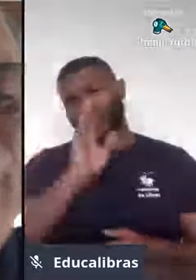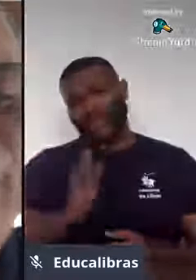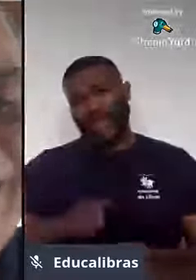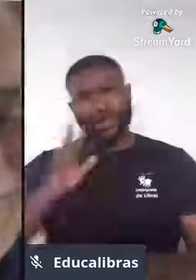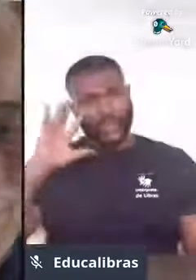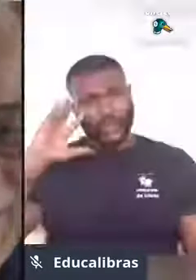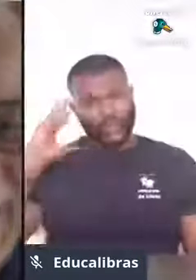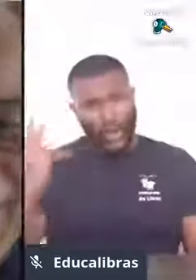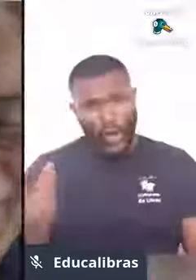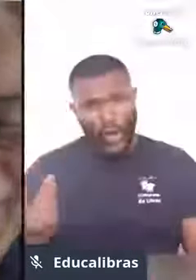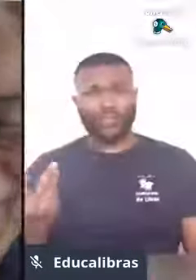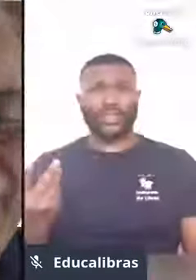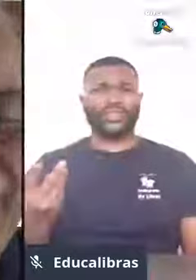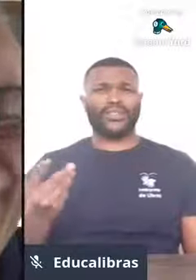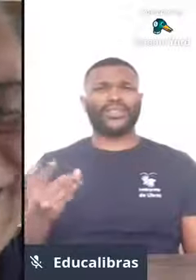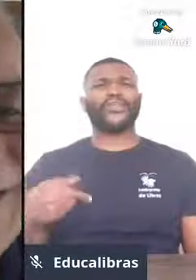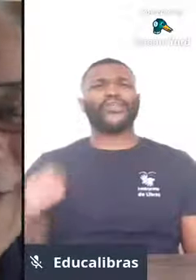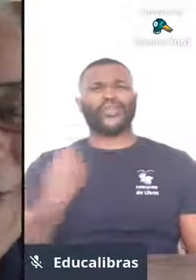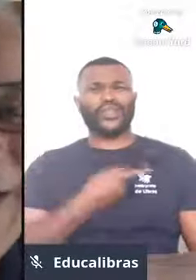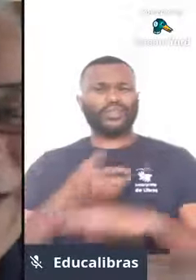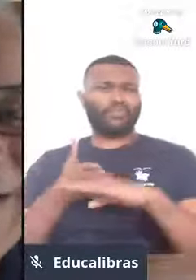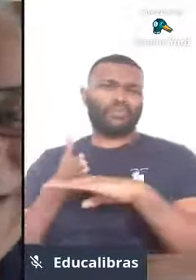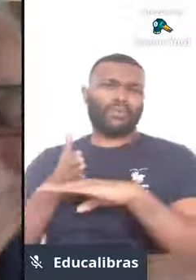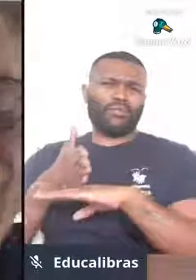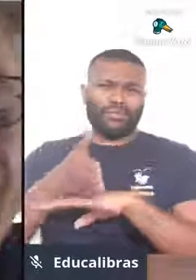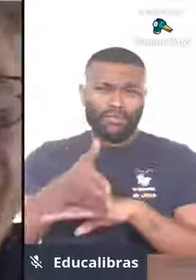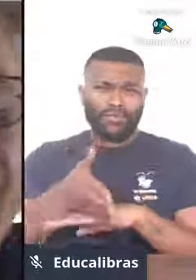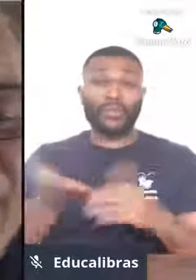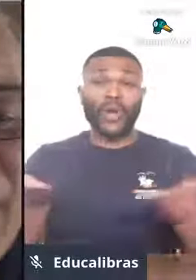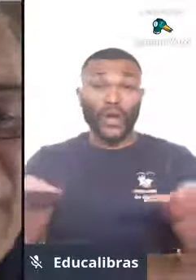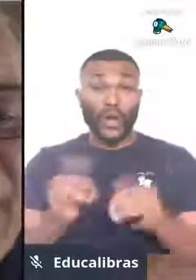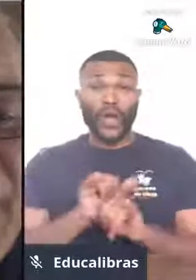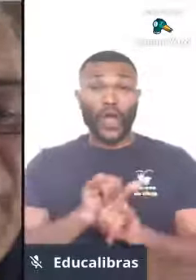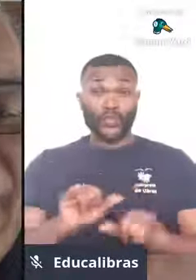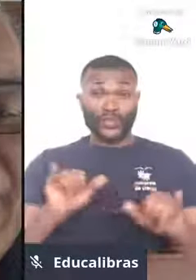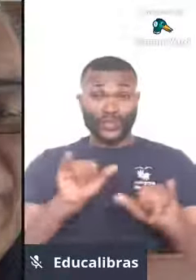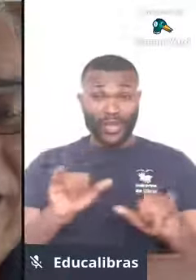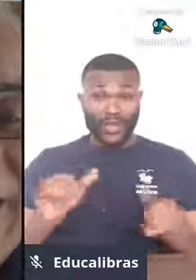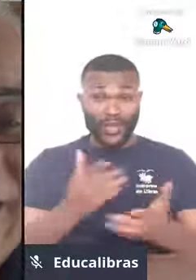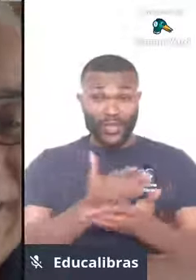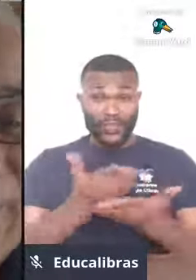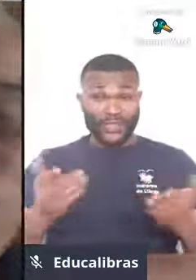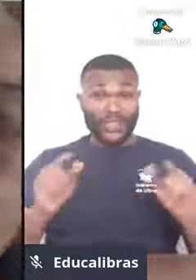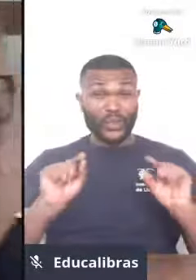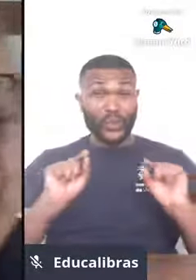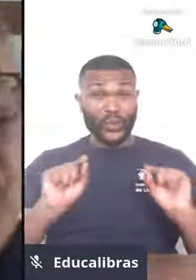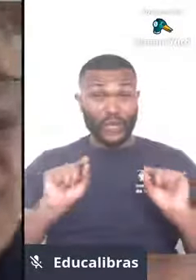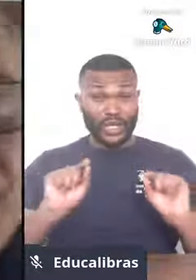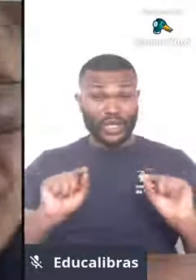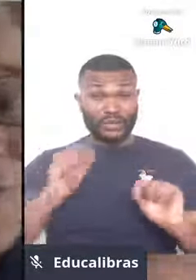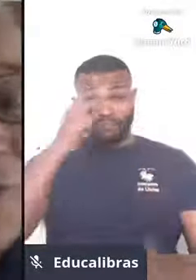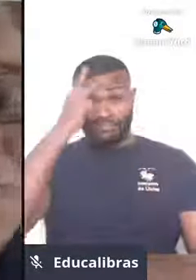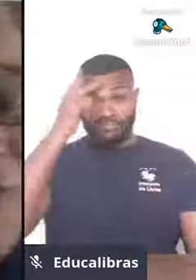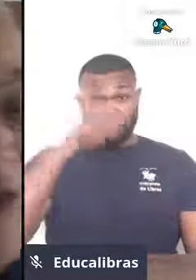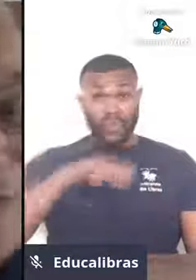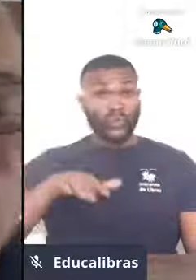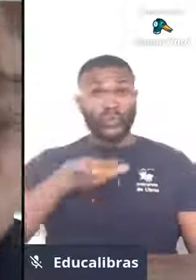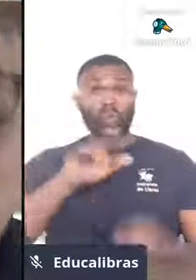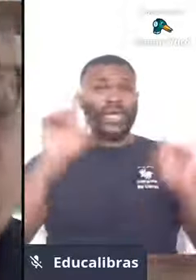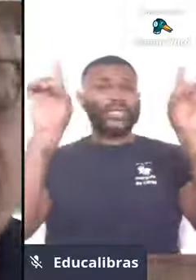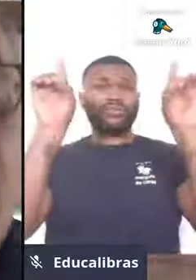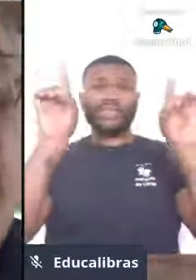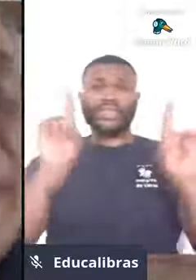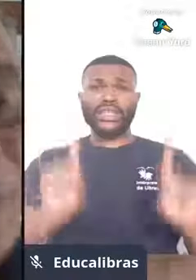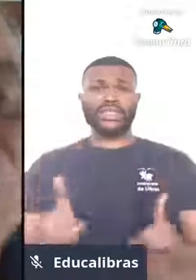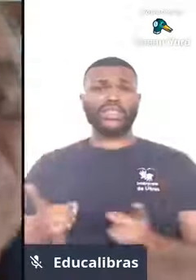gente passa por ela. A mensagem que eu tenho que deixar é o seguinte: as pessoas com deficiência não são diferentes dos outros.